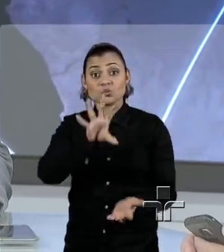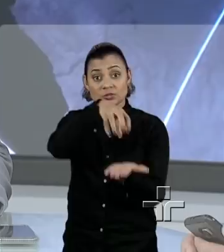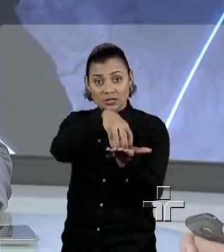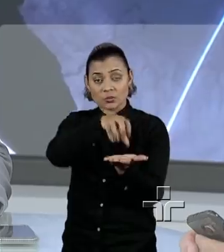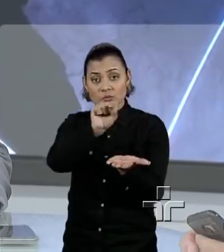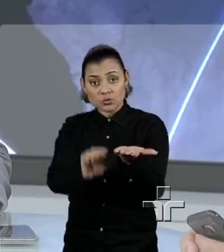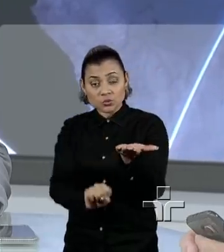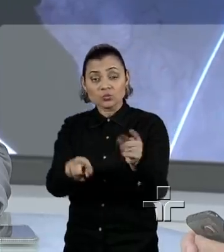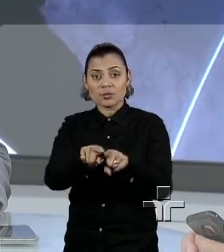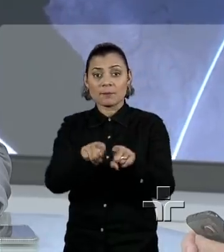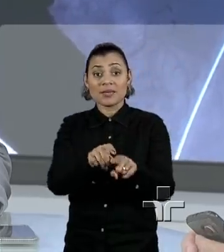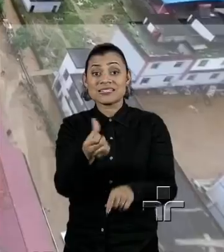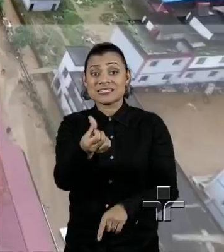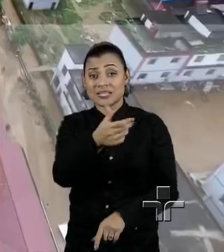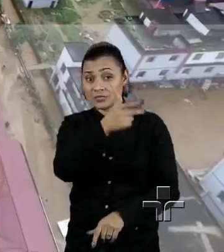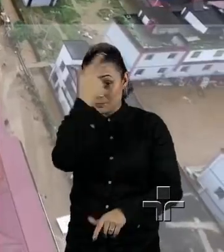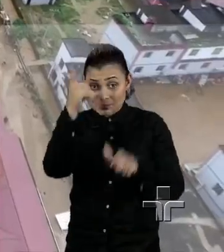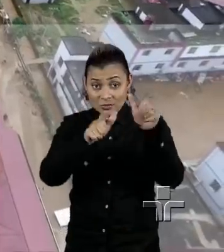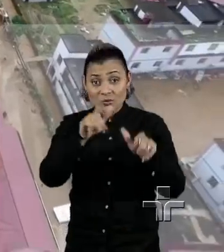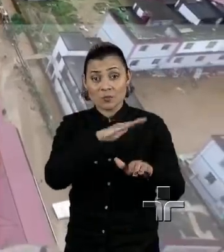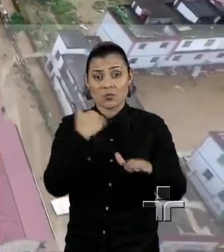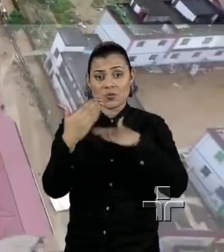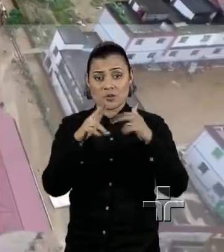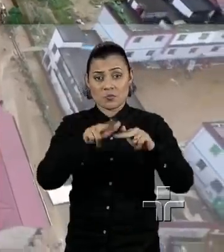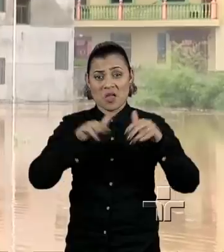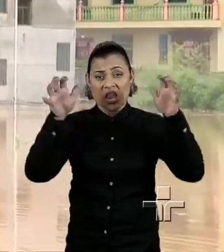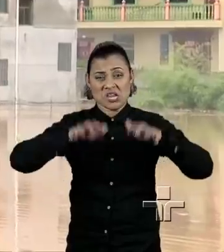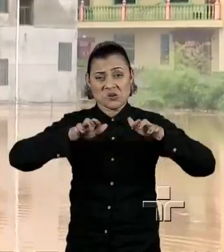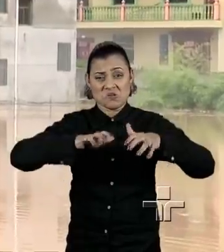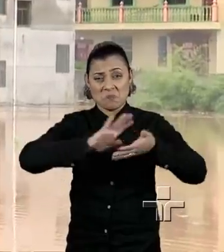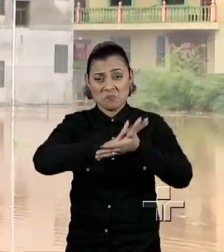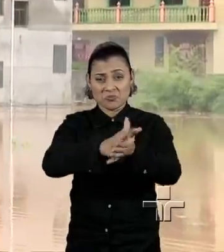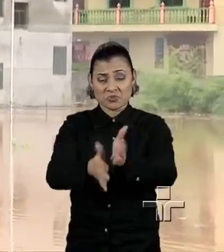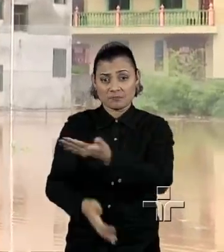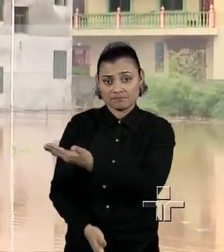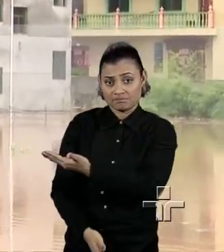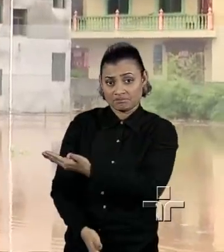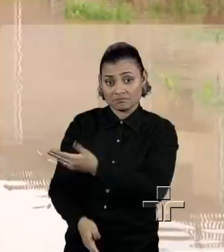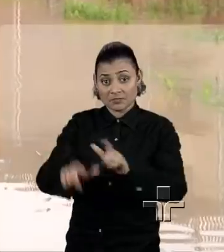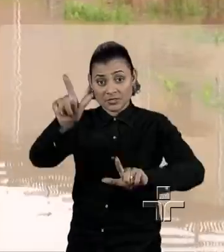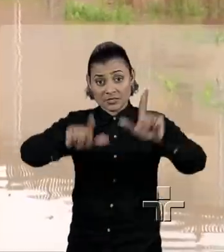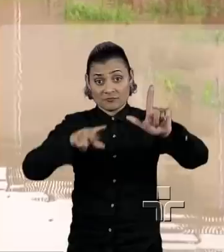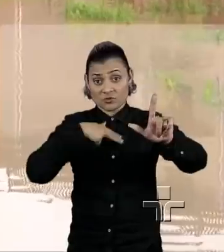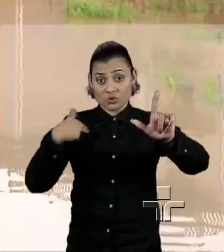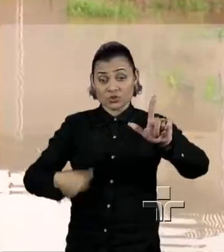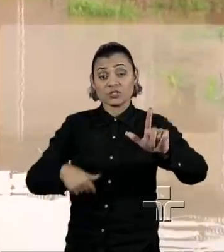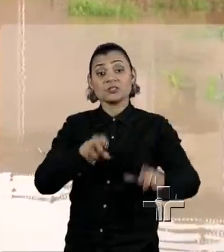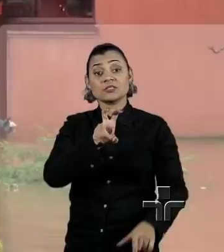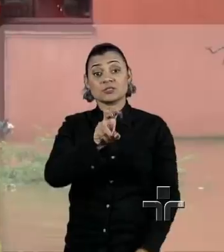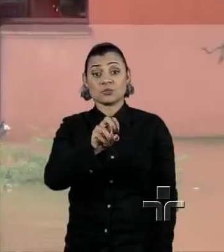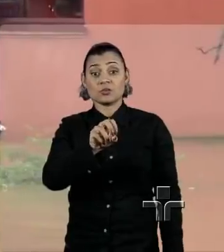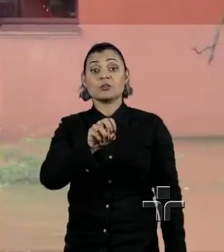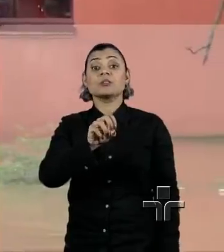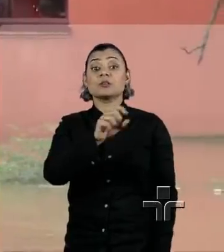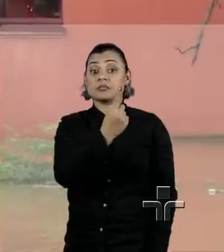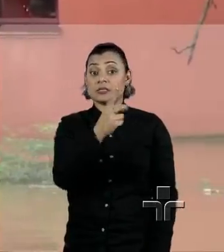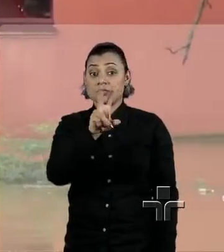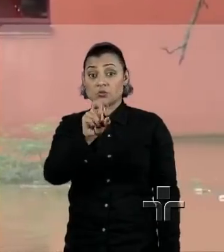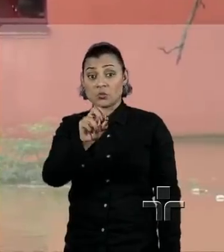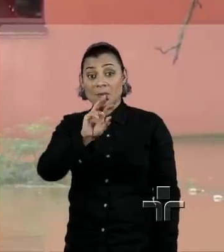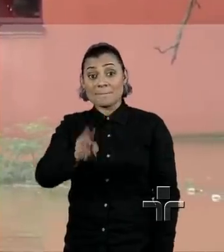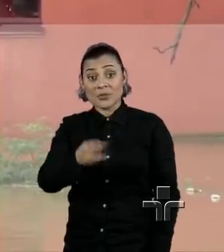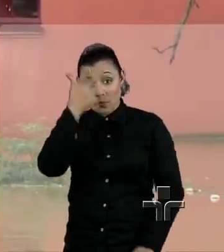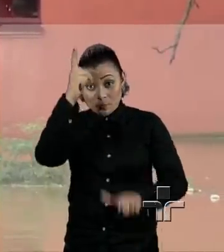menos 6 pessoas morreram. Segundo a mídia estatal chinesa, pelo menos 150 mil moradores tiveram que deixar suas casas em